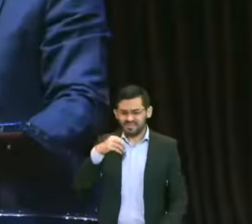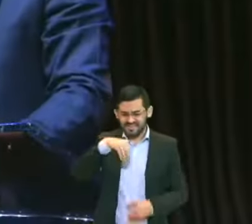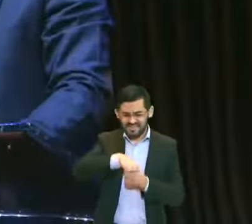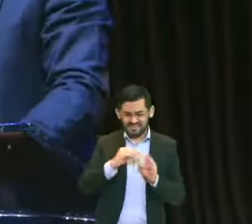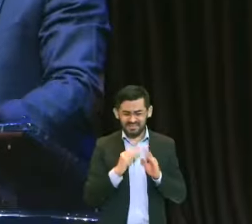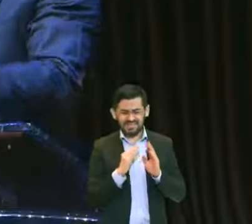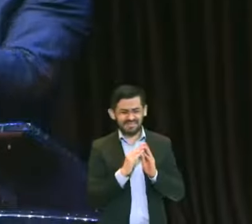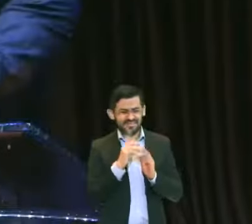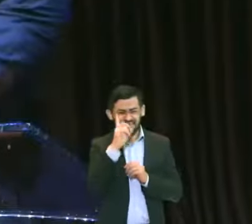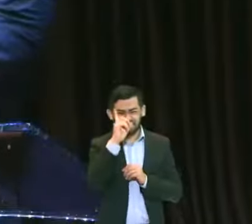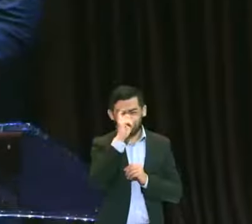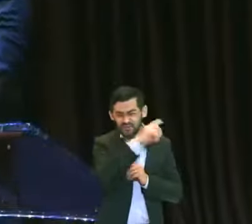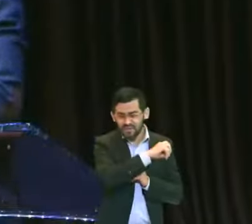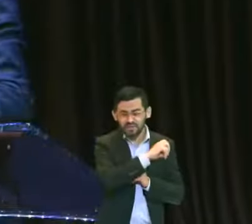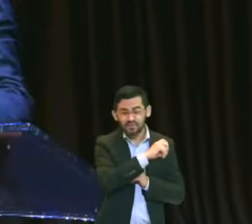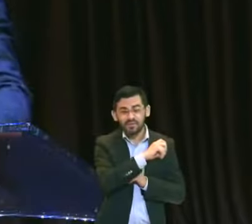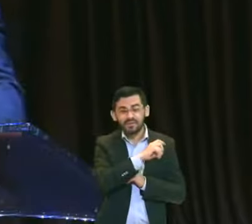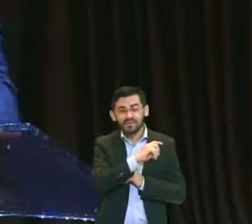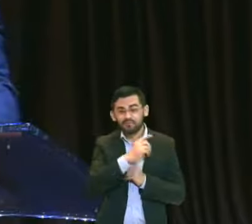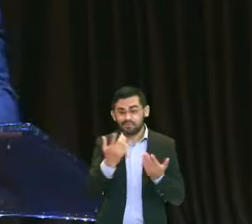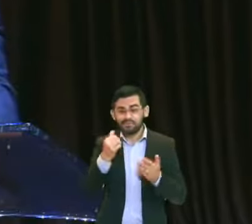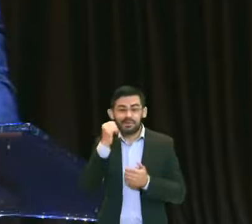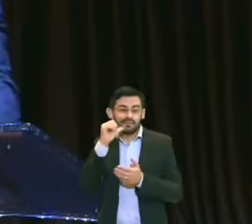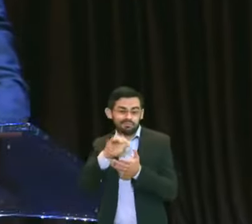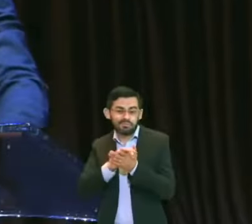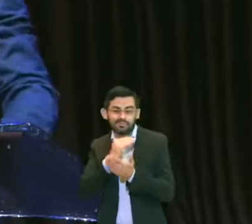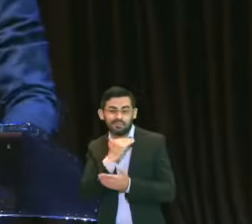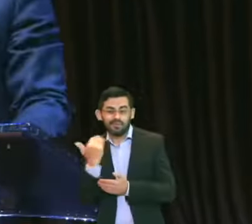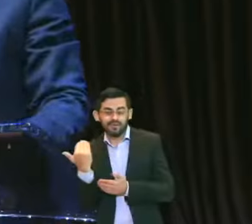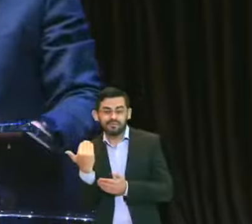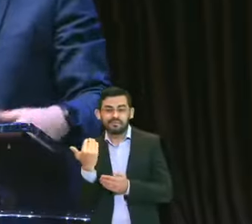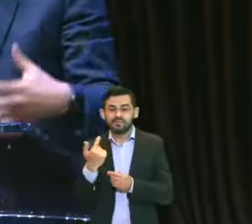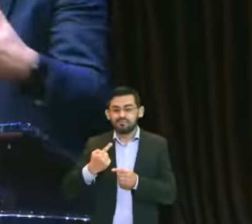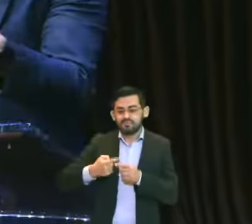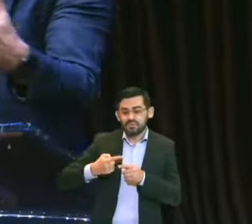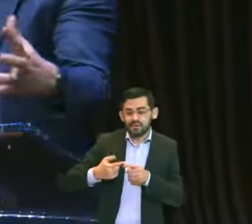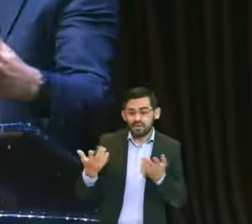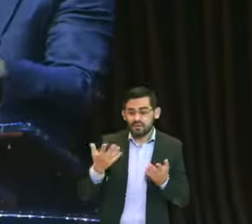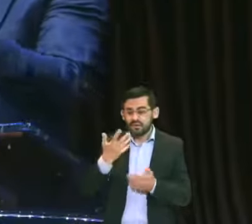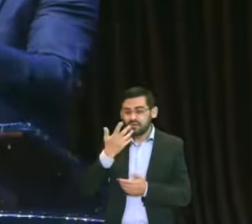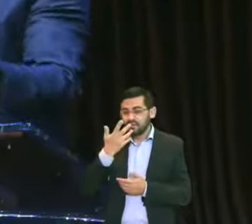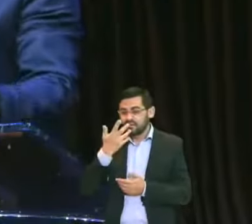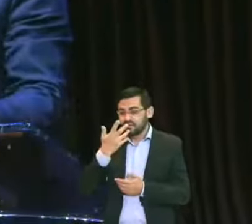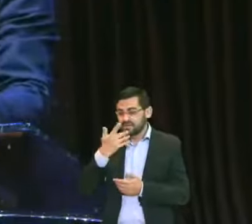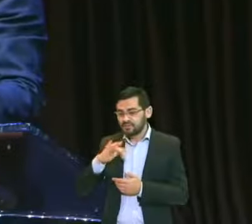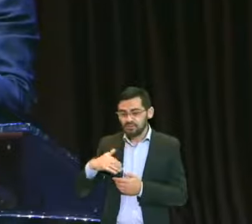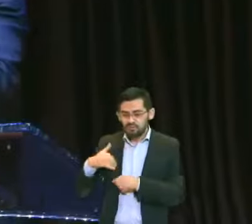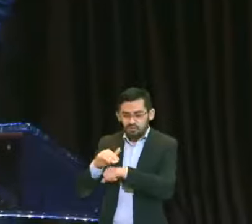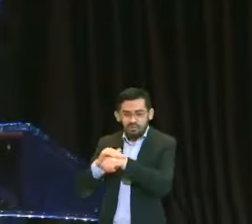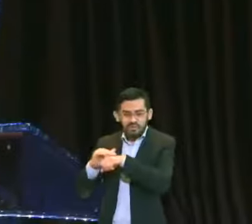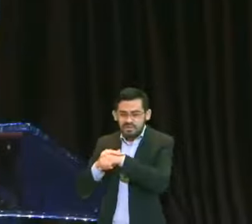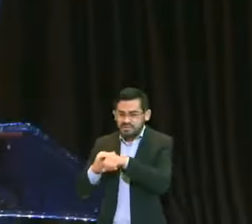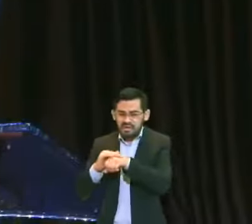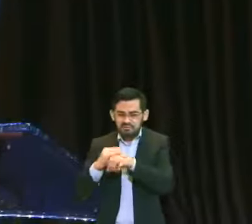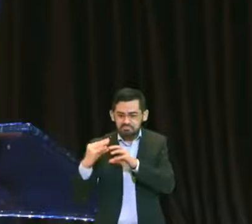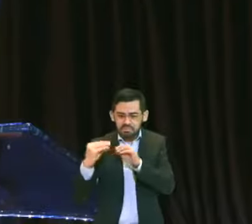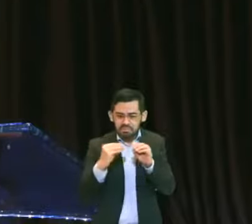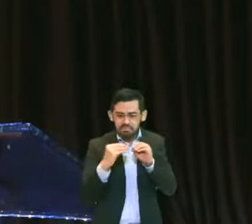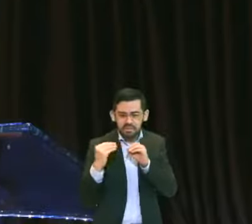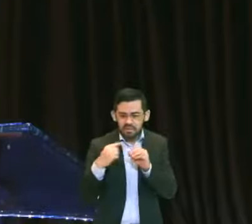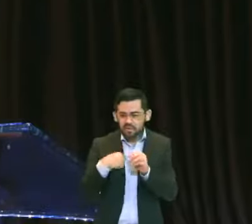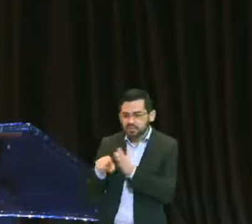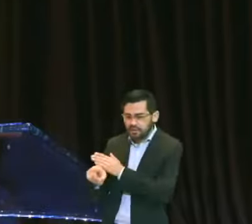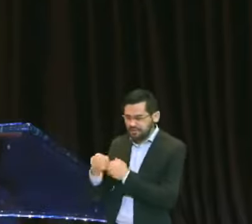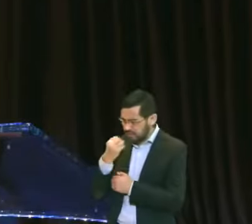casa ficou pesado quando a sua esposa faleceu, porque os meninos não eram muito de conversar. Ele também perguntava, está tudo